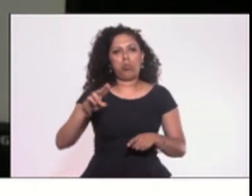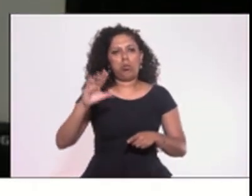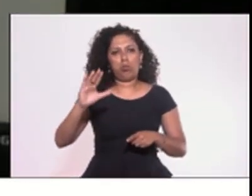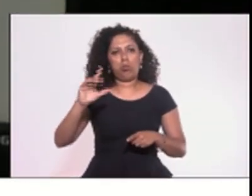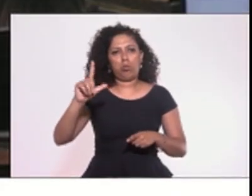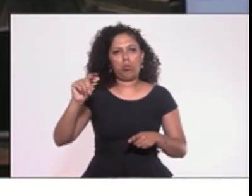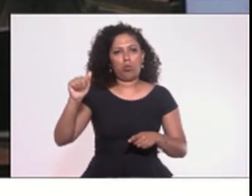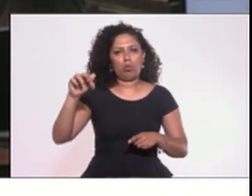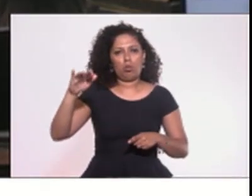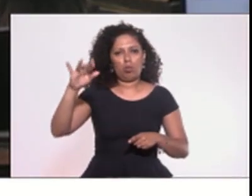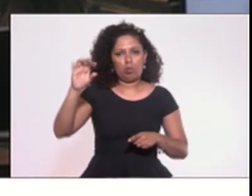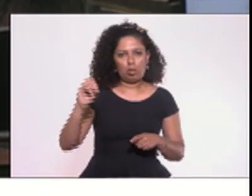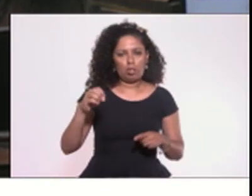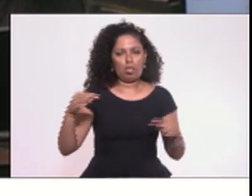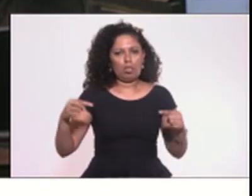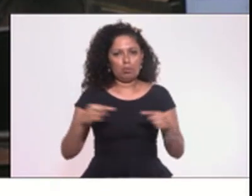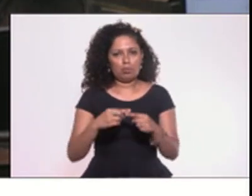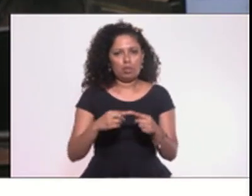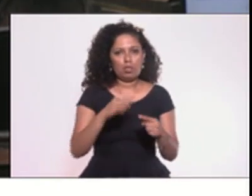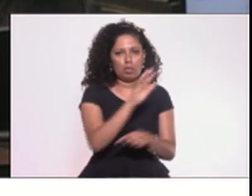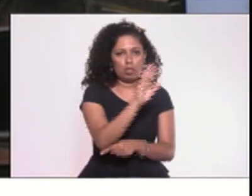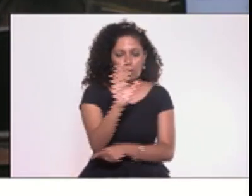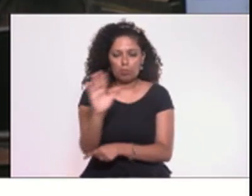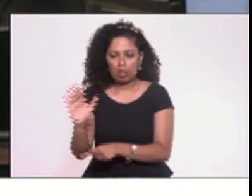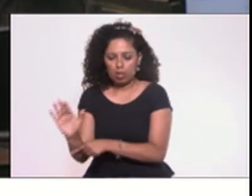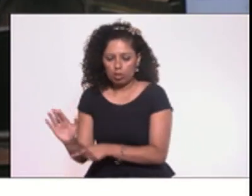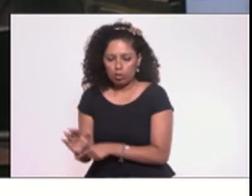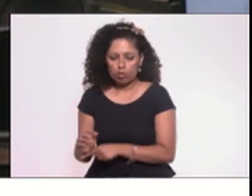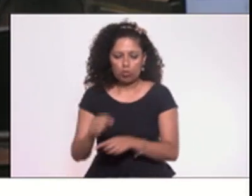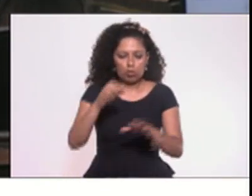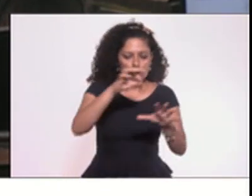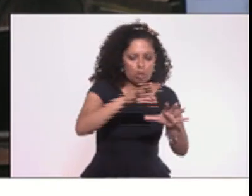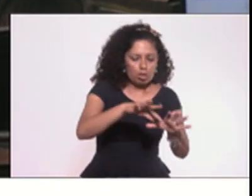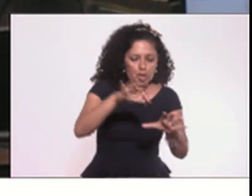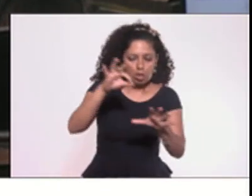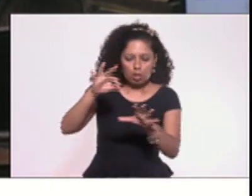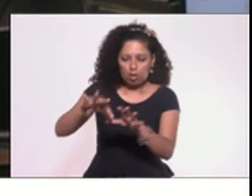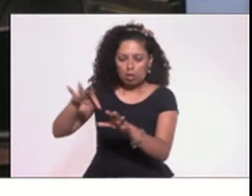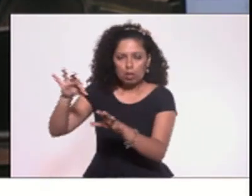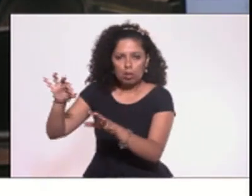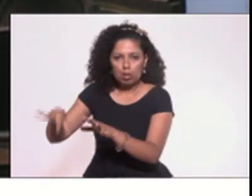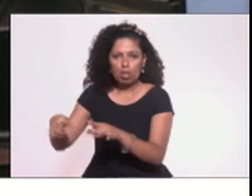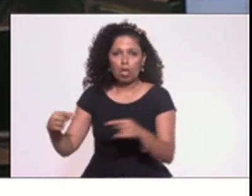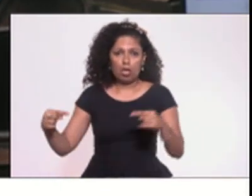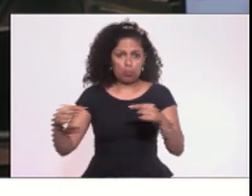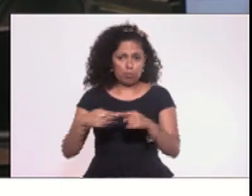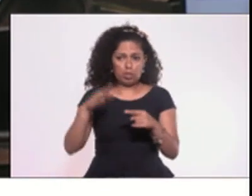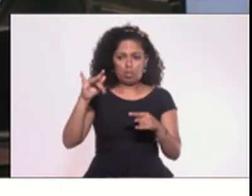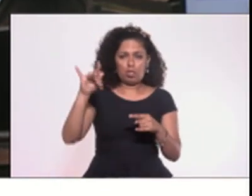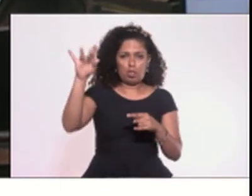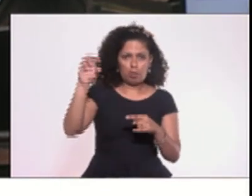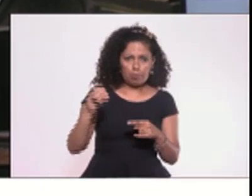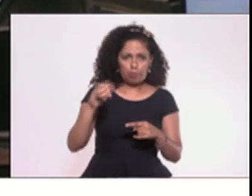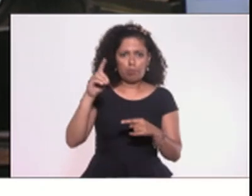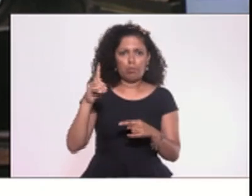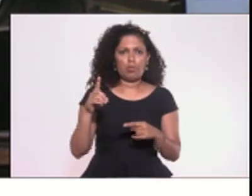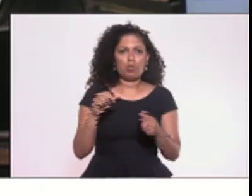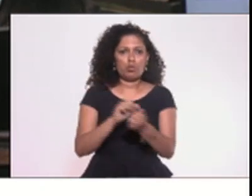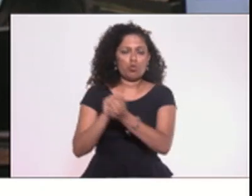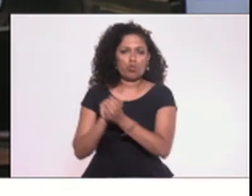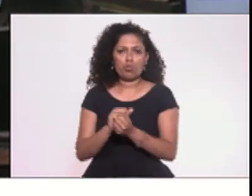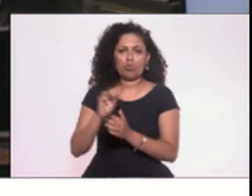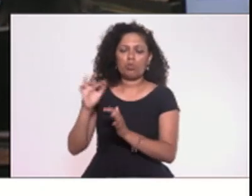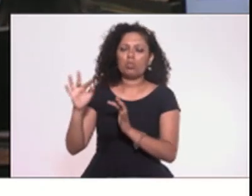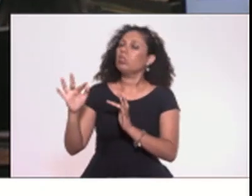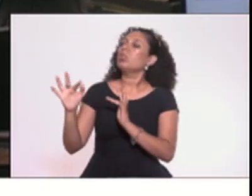um núcleo para ajudar no plantio de mudas e também ele é biodegradável. E ele foi desenvolvido com a consultoria tecnológica